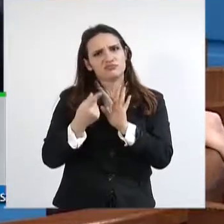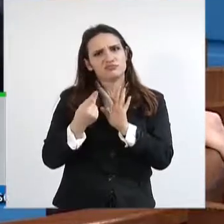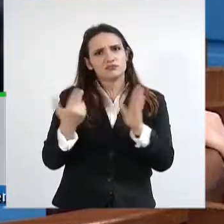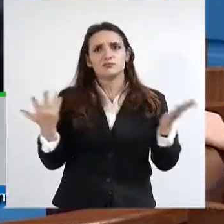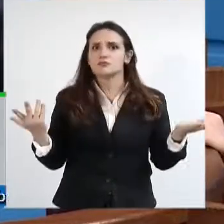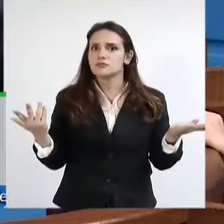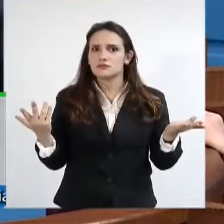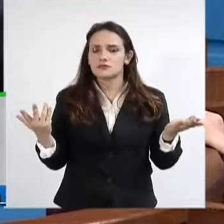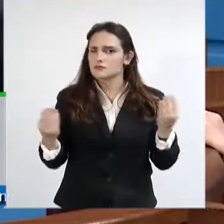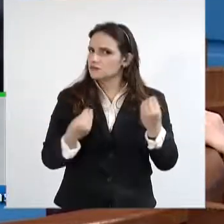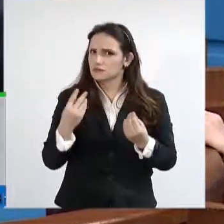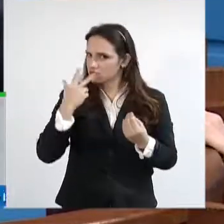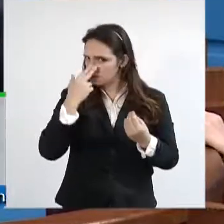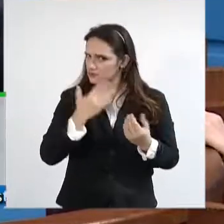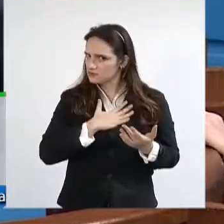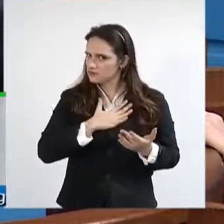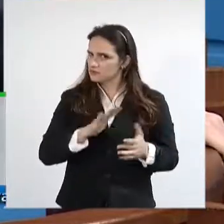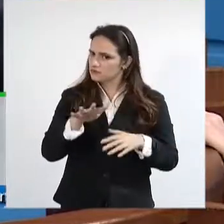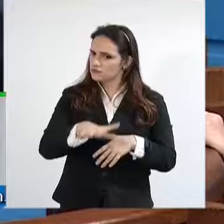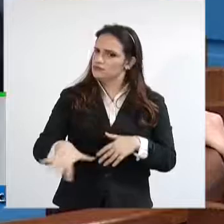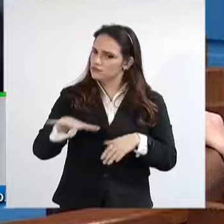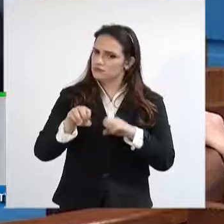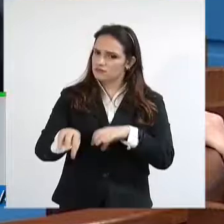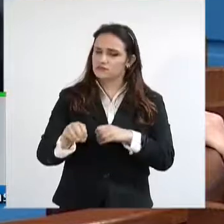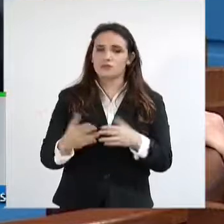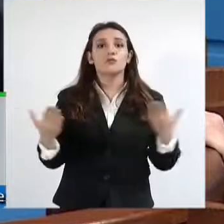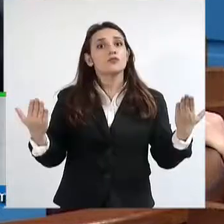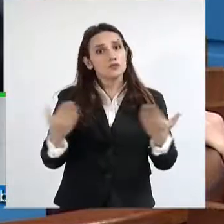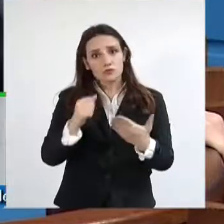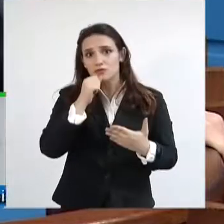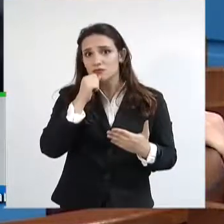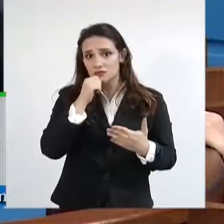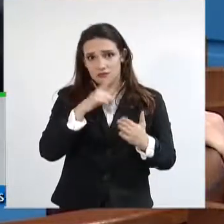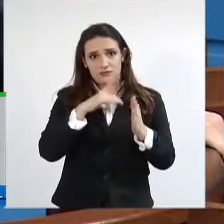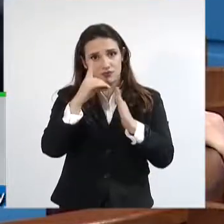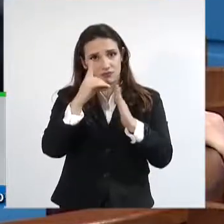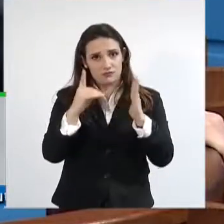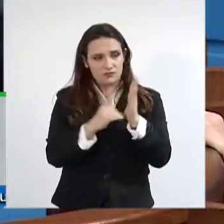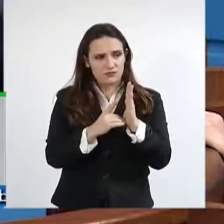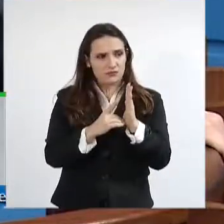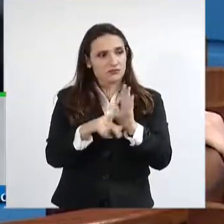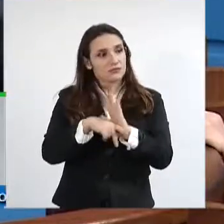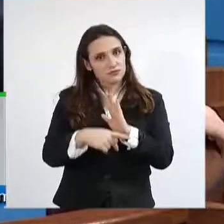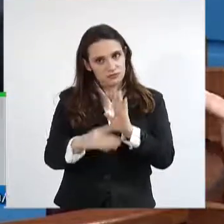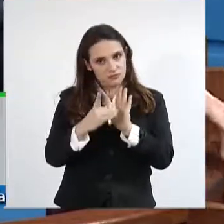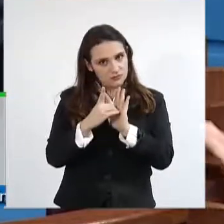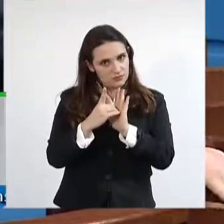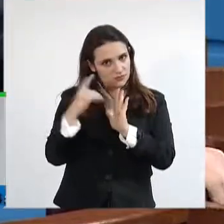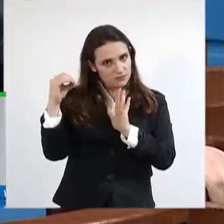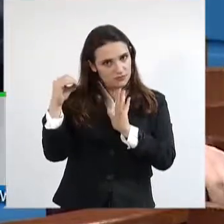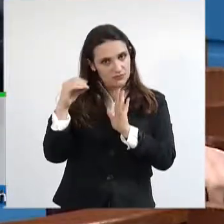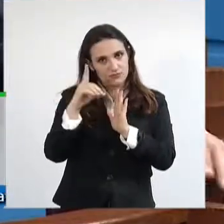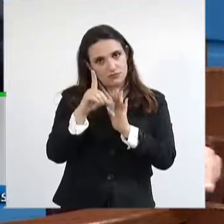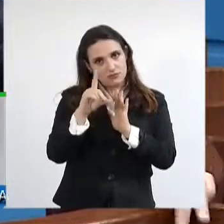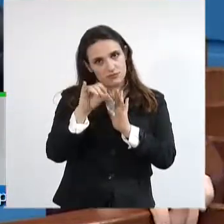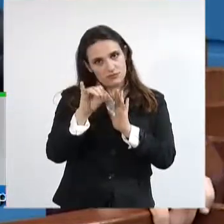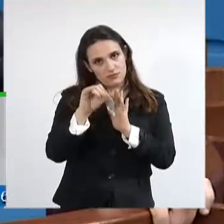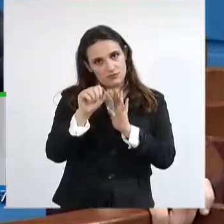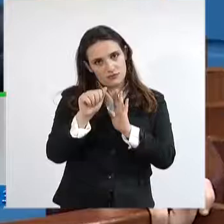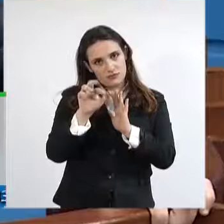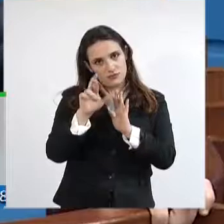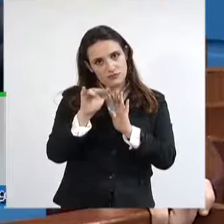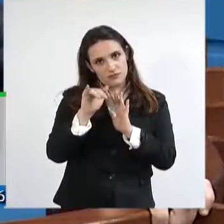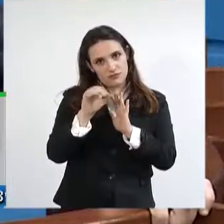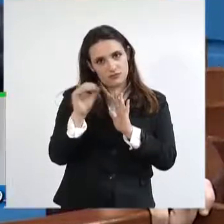Então fica aparecendo, e hoje ainda tem um decreto no Diário Oficial, olha só o absurdo, quando a gente